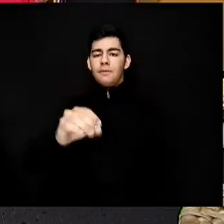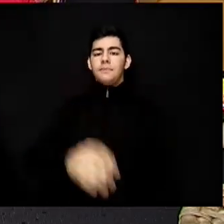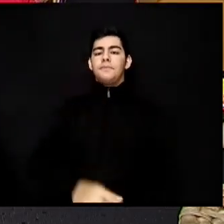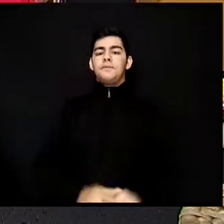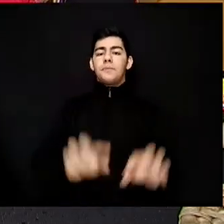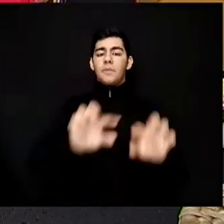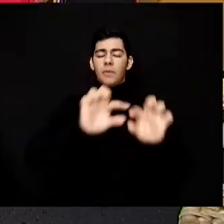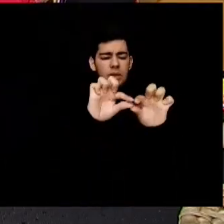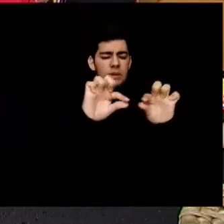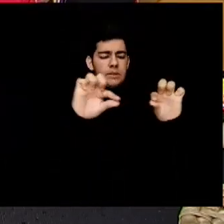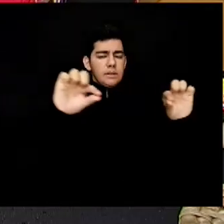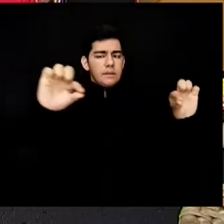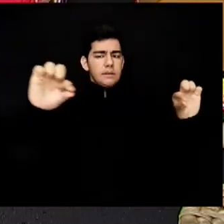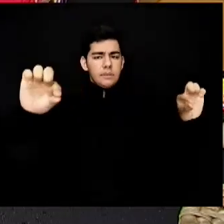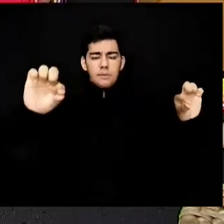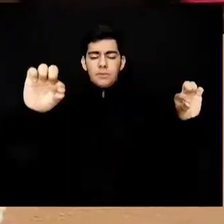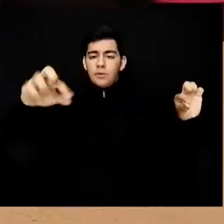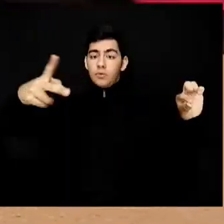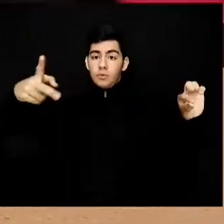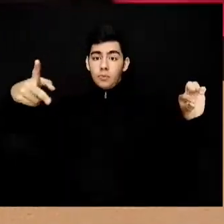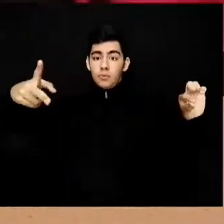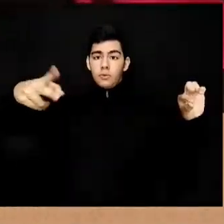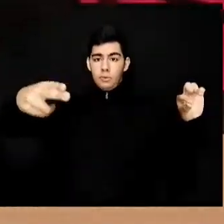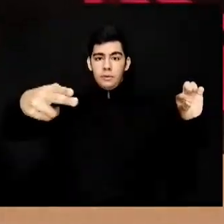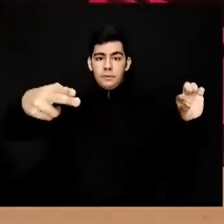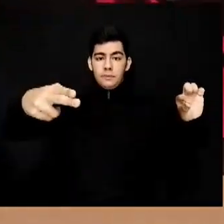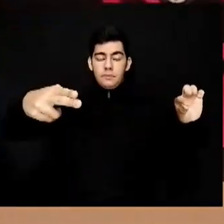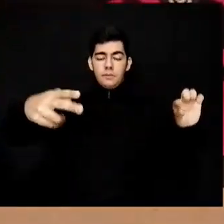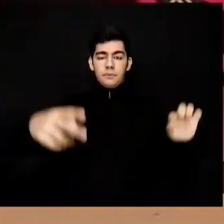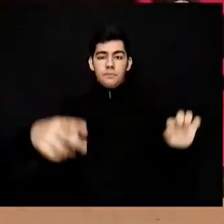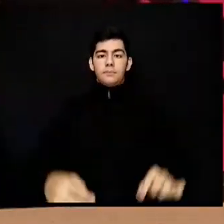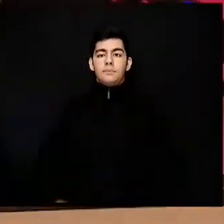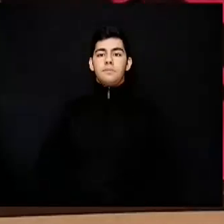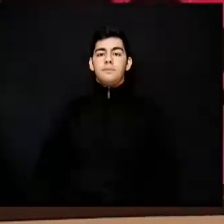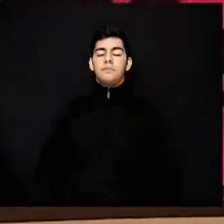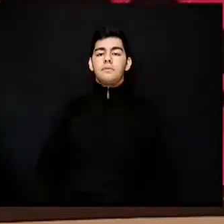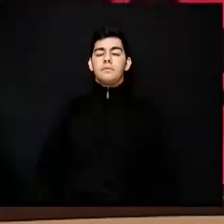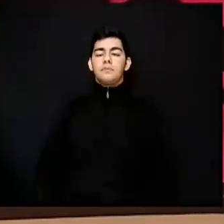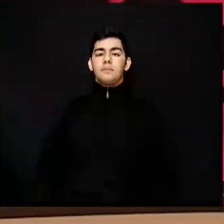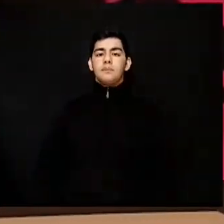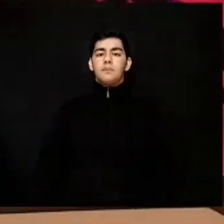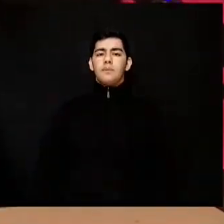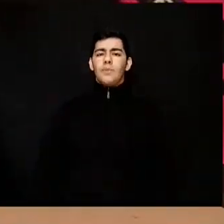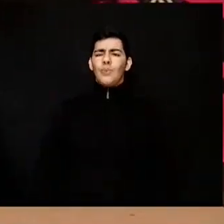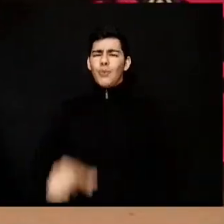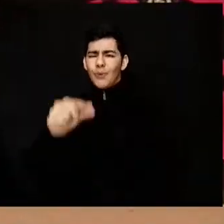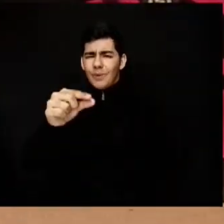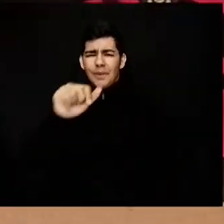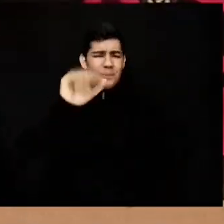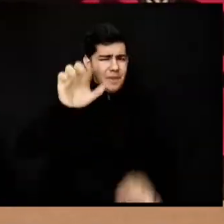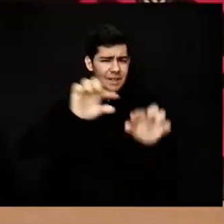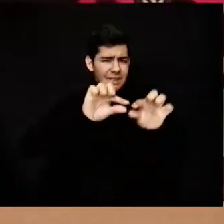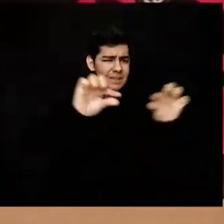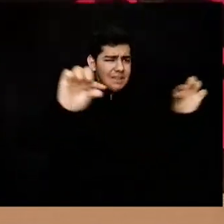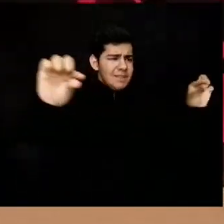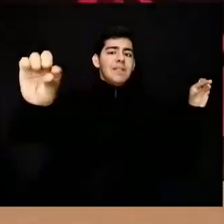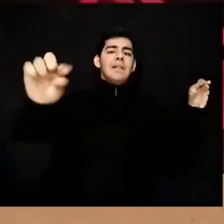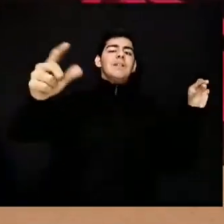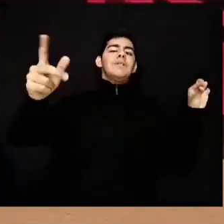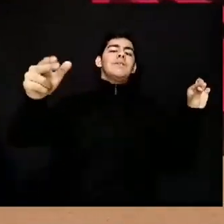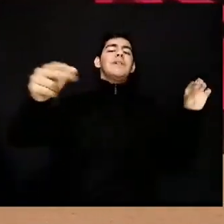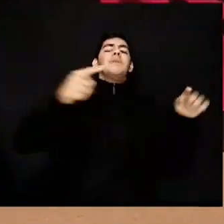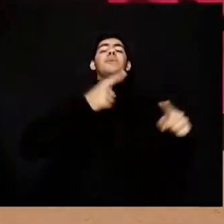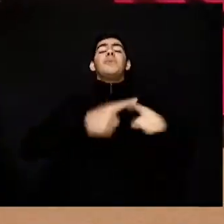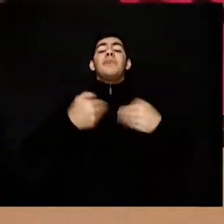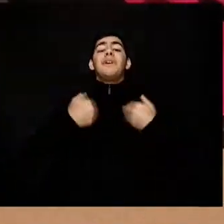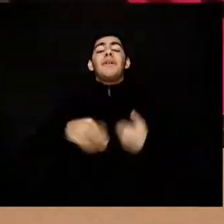um pedaço. Eu vou cortar um pouquinho maior também, porque eu gosto que ele fique caindo atrás.